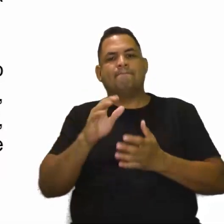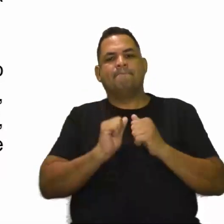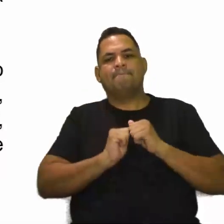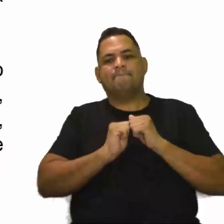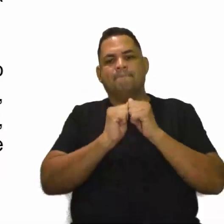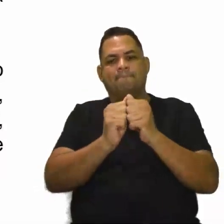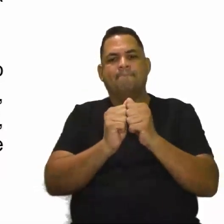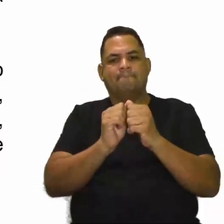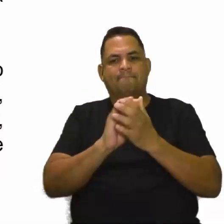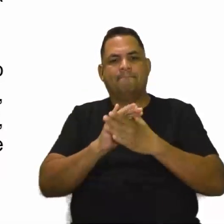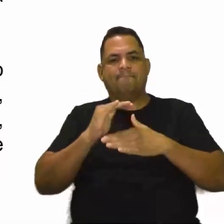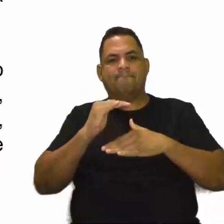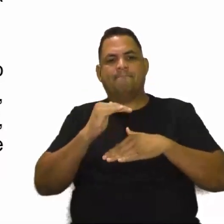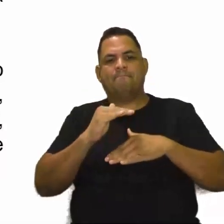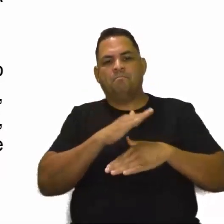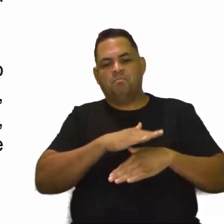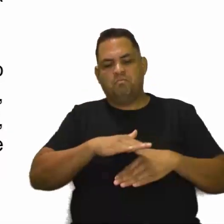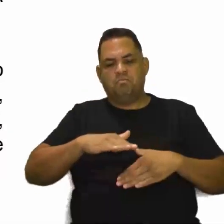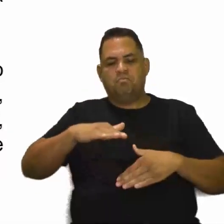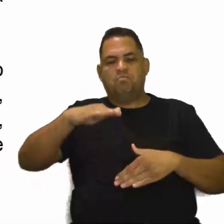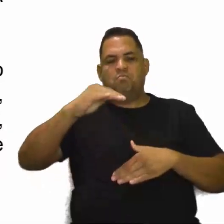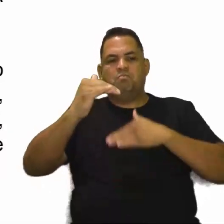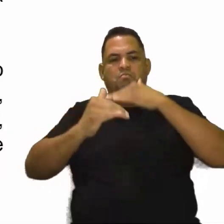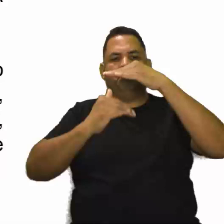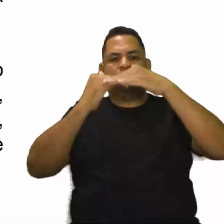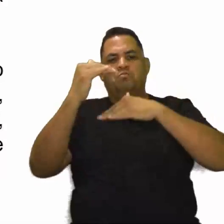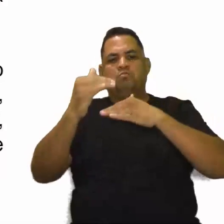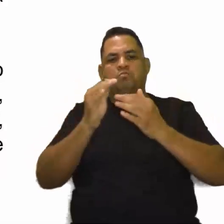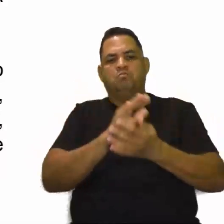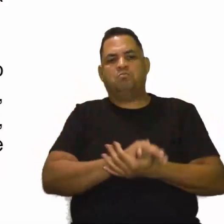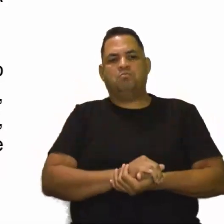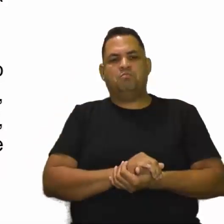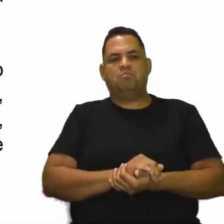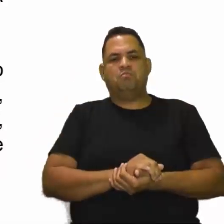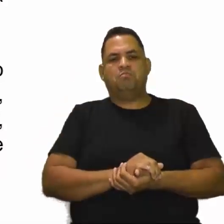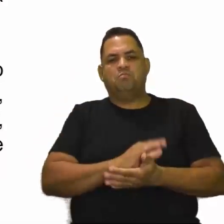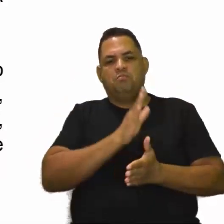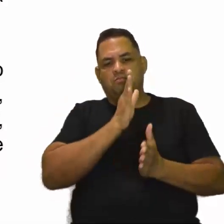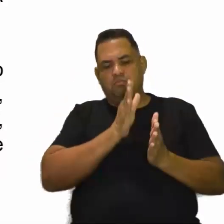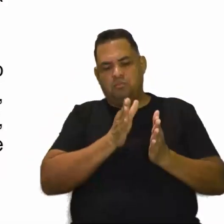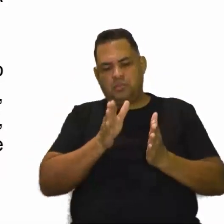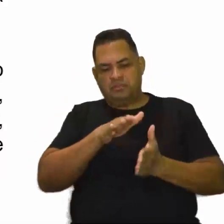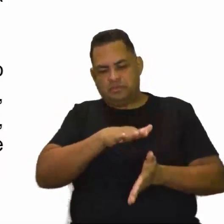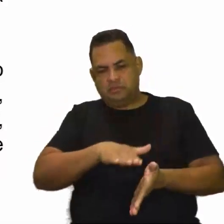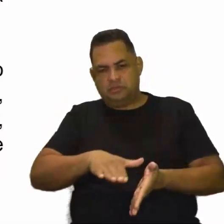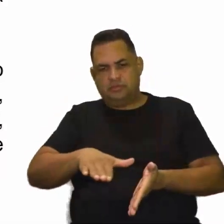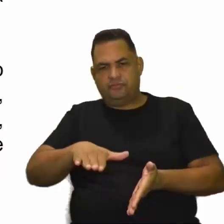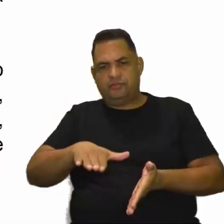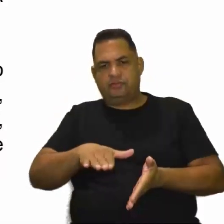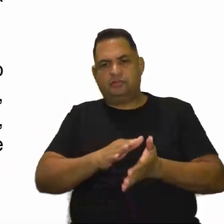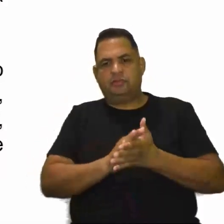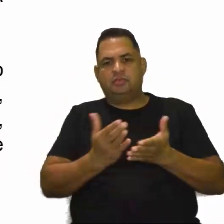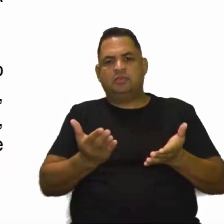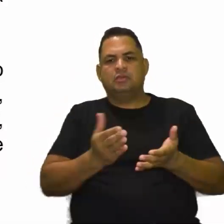o acompanhamento do crescimento e desenvolvimento na fase da